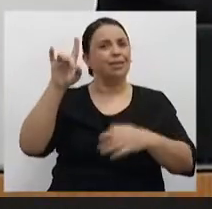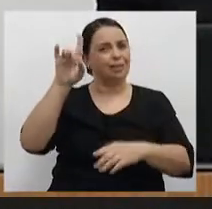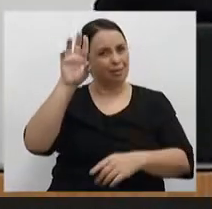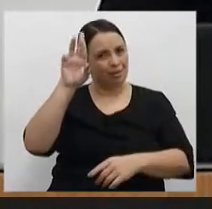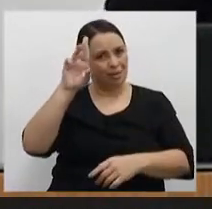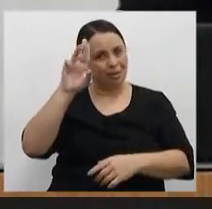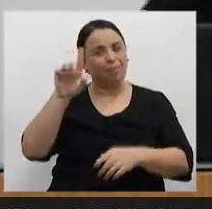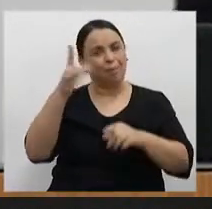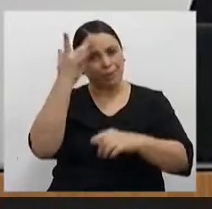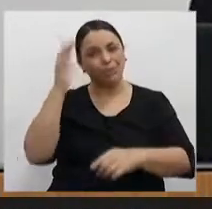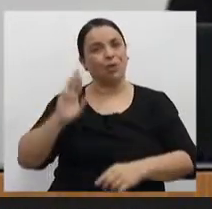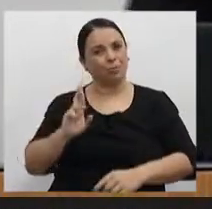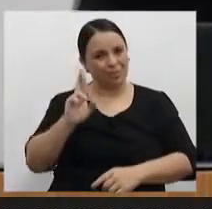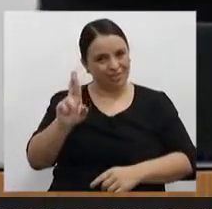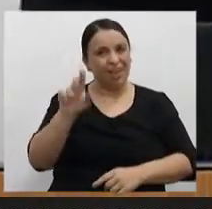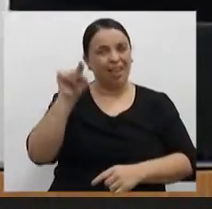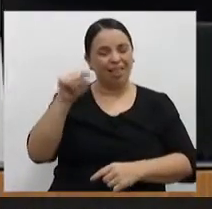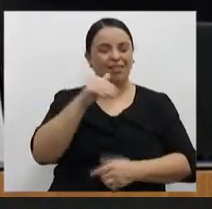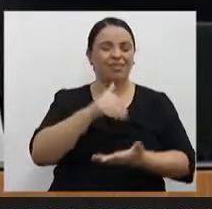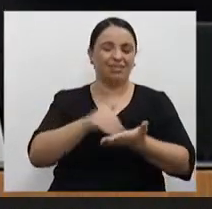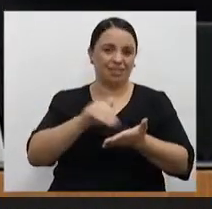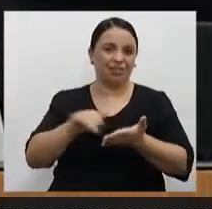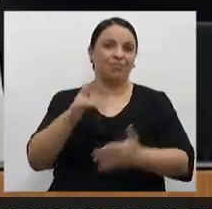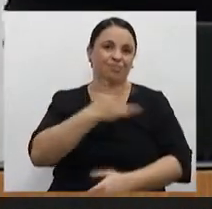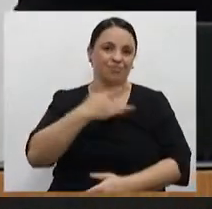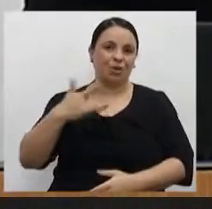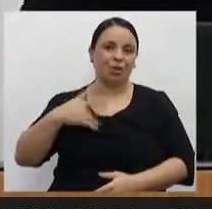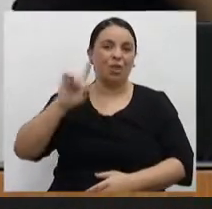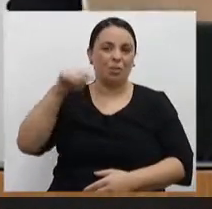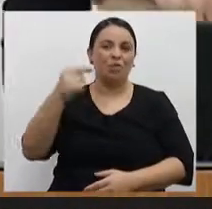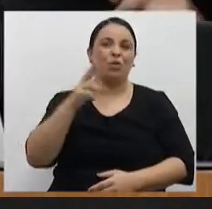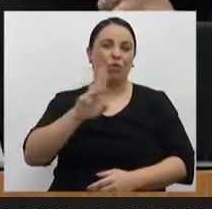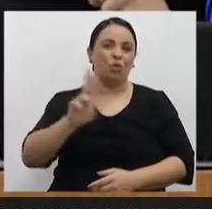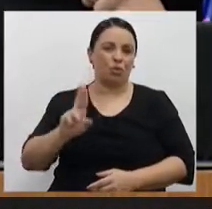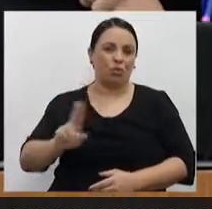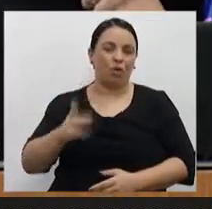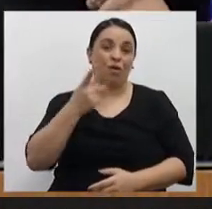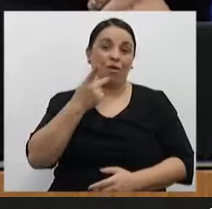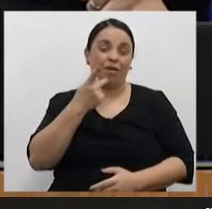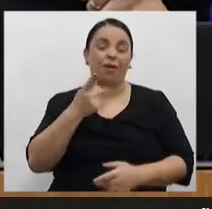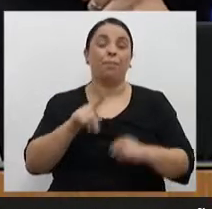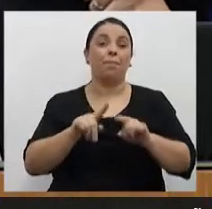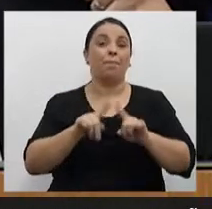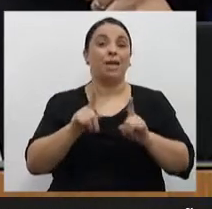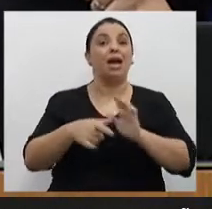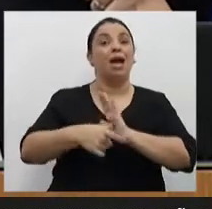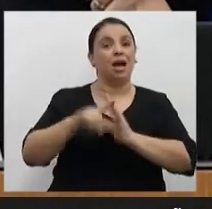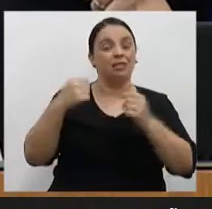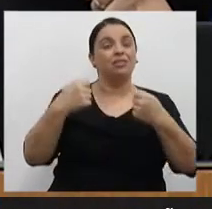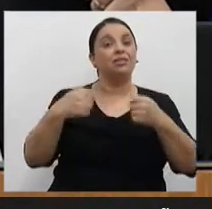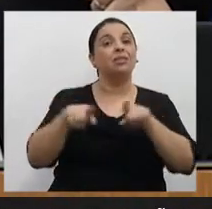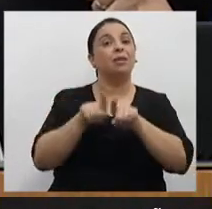vamos citar todos os nomes, né? Só antes aqui agradecendo também a deputada